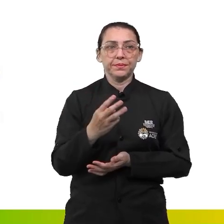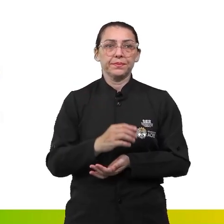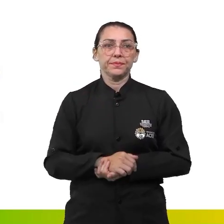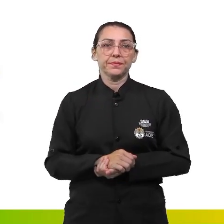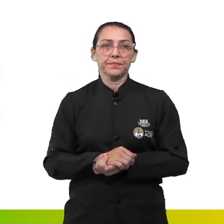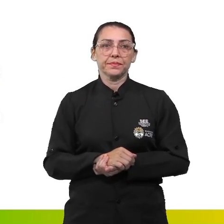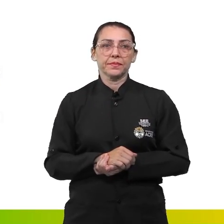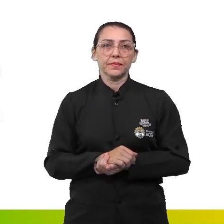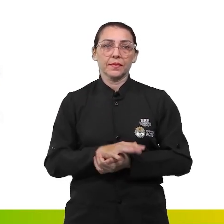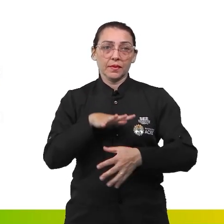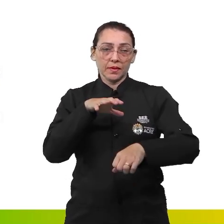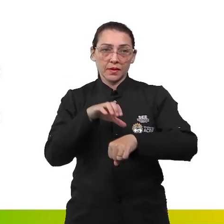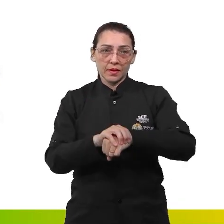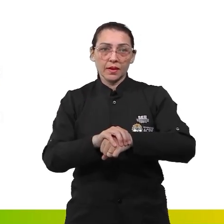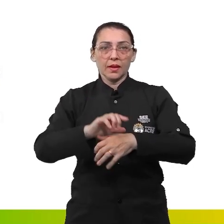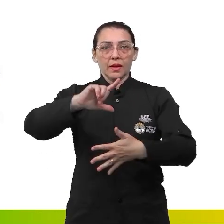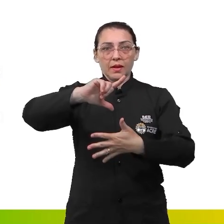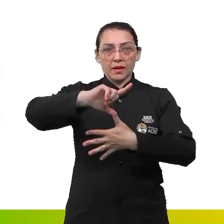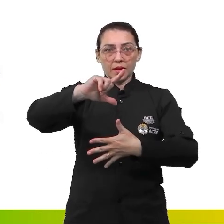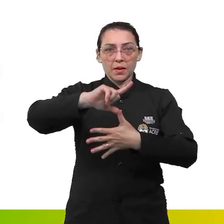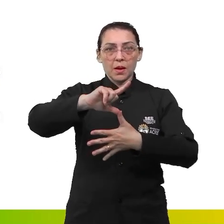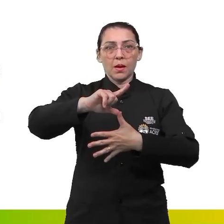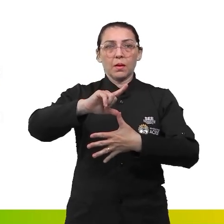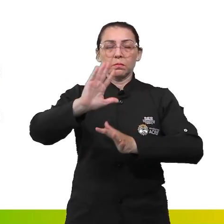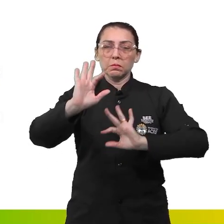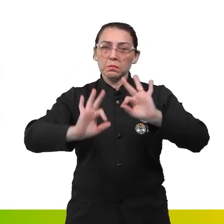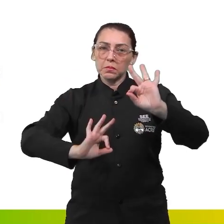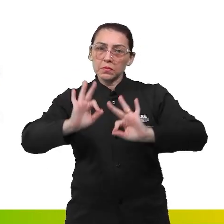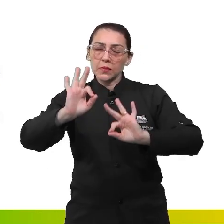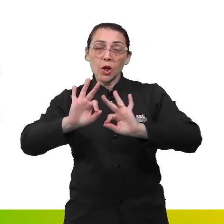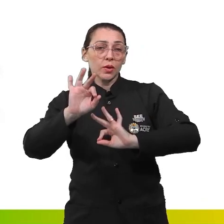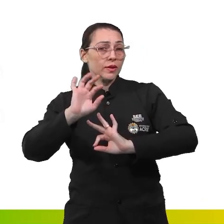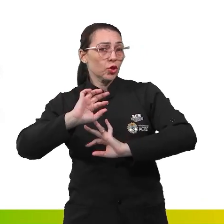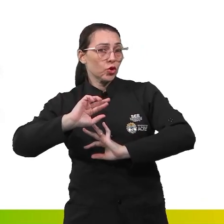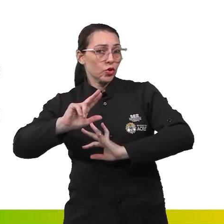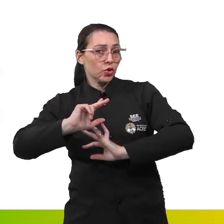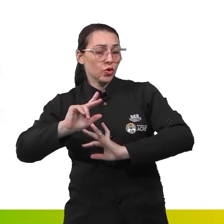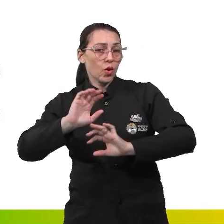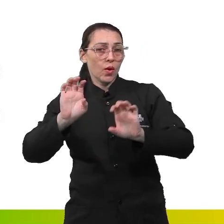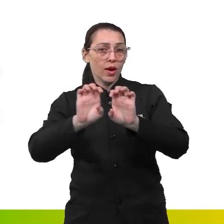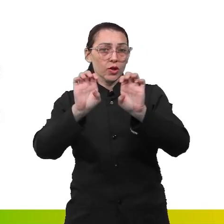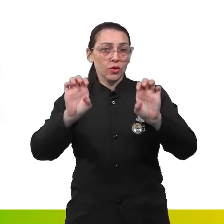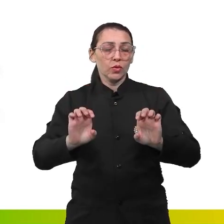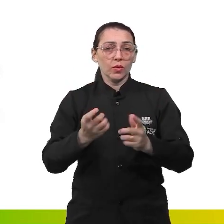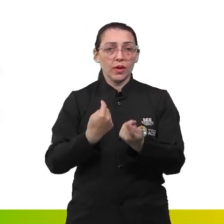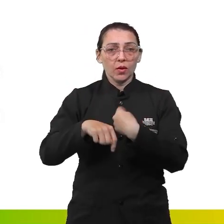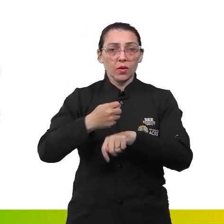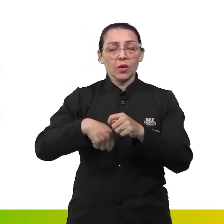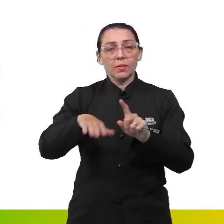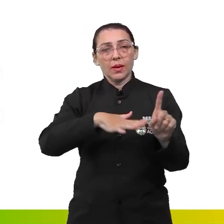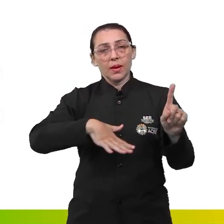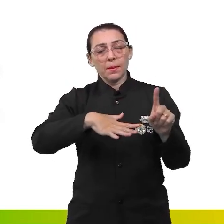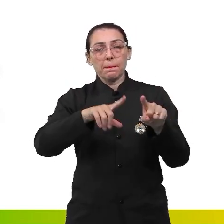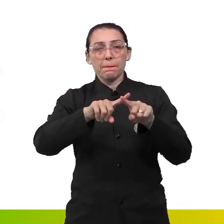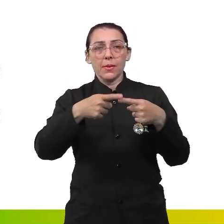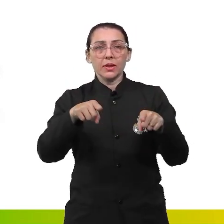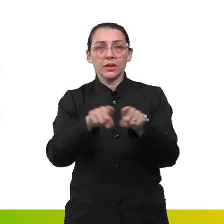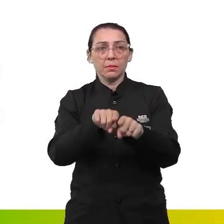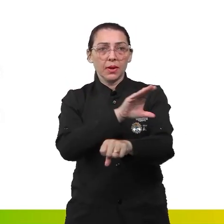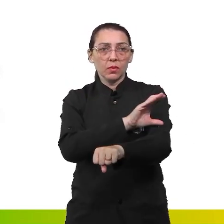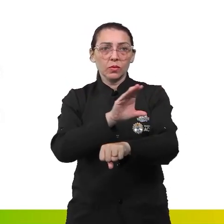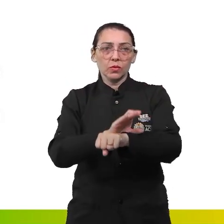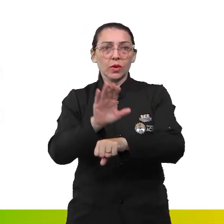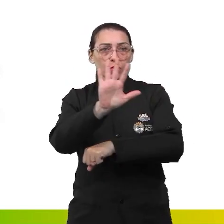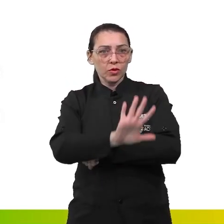os processos de colonização da América Latina moldaram não apenas sua estrutura econômica e social, mas também sua